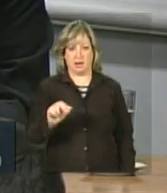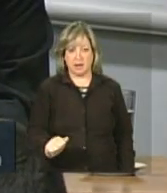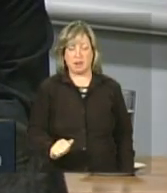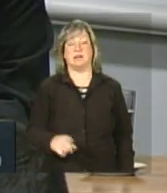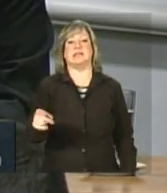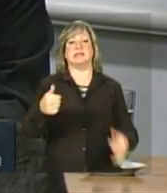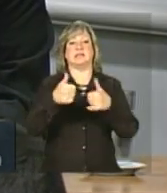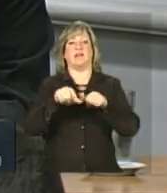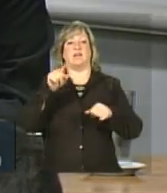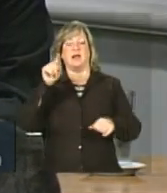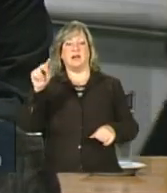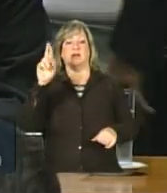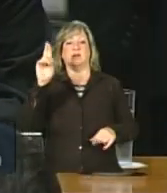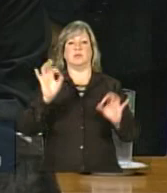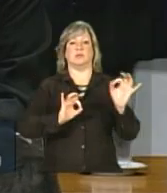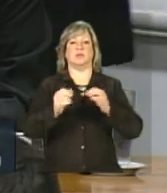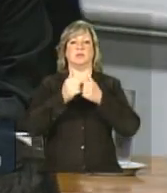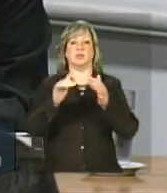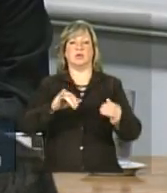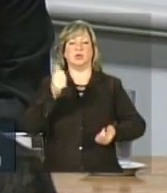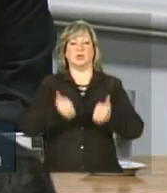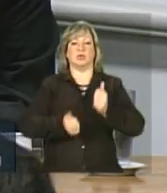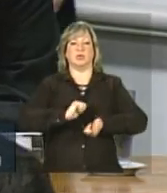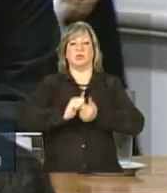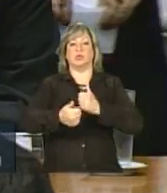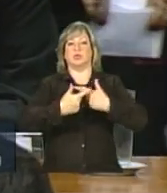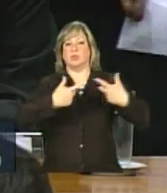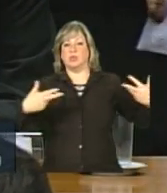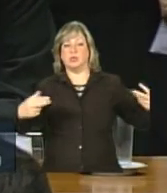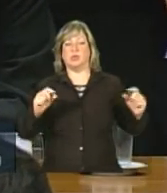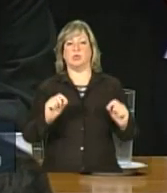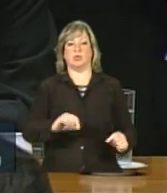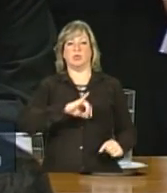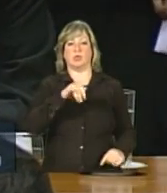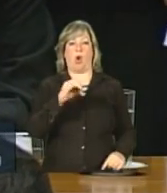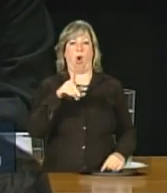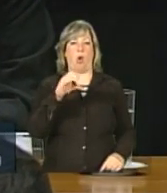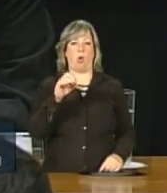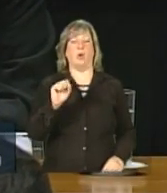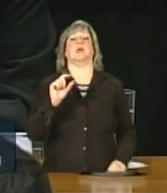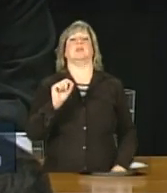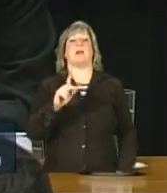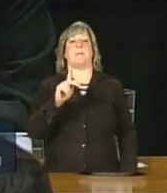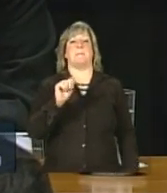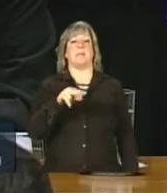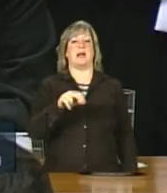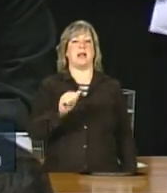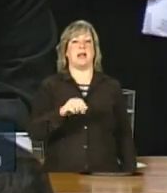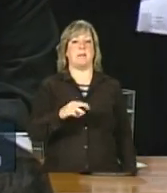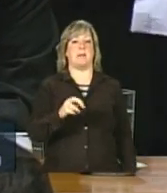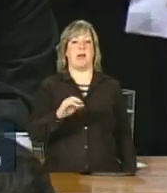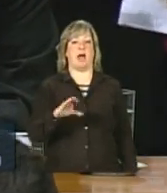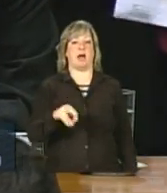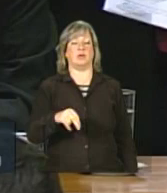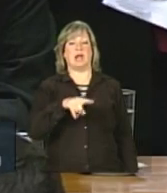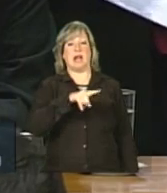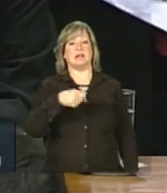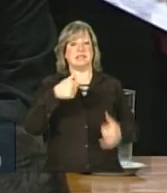dos Jogos Pan-Americanos, ao saber da veiculação de matérias que